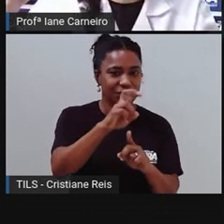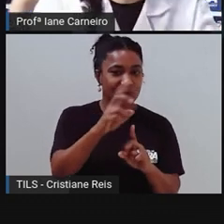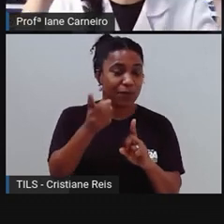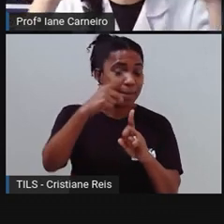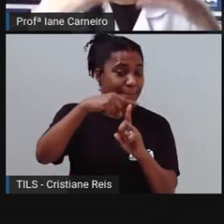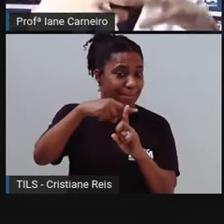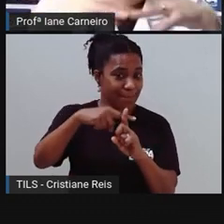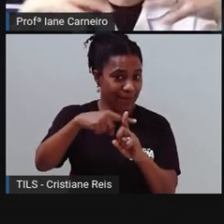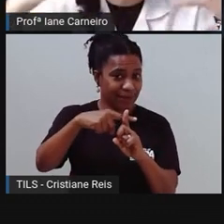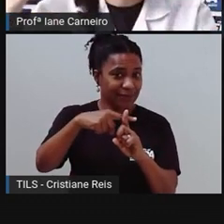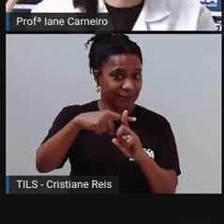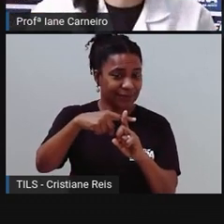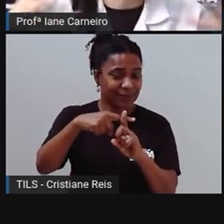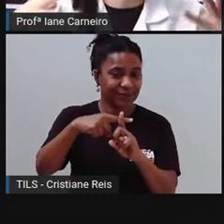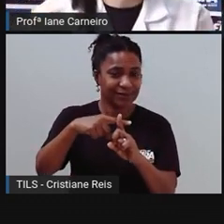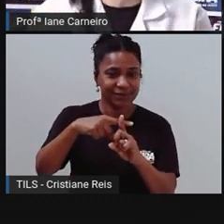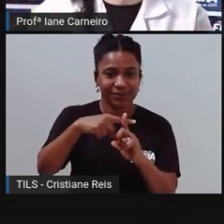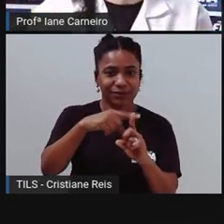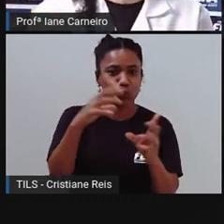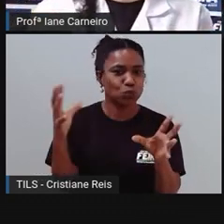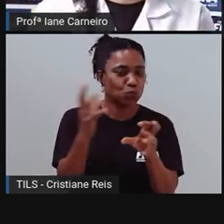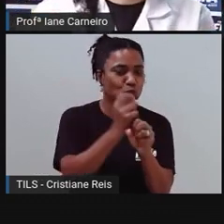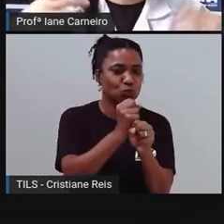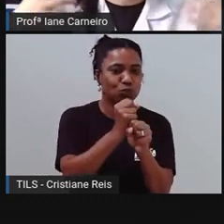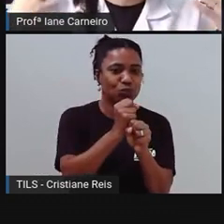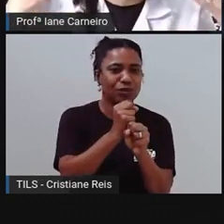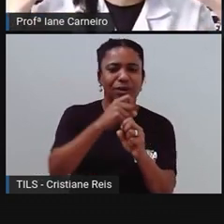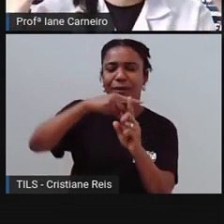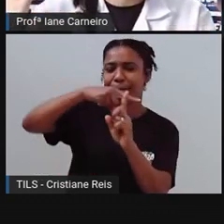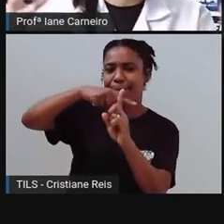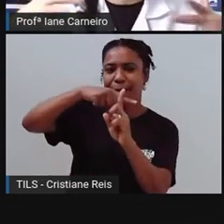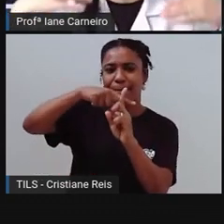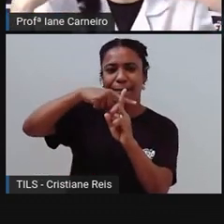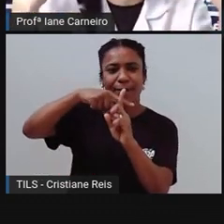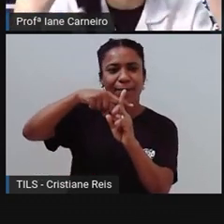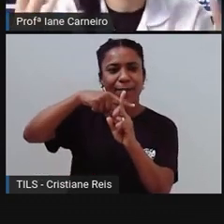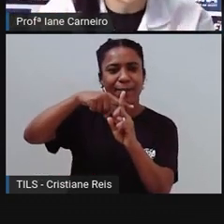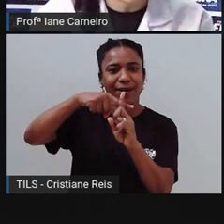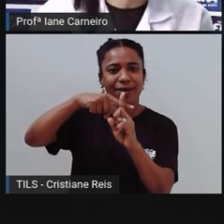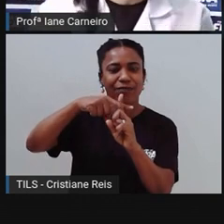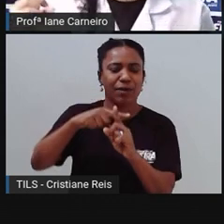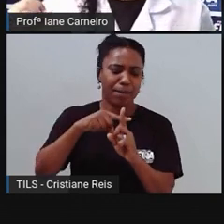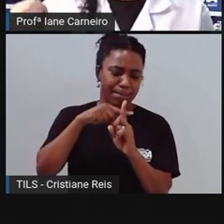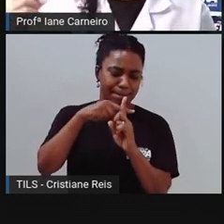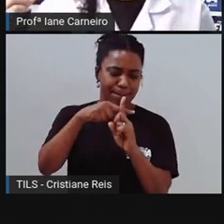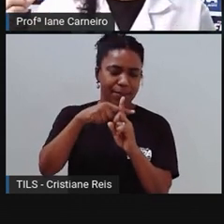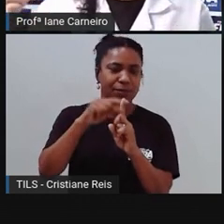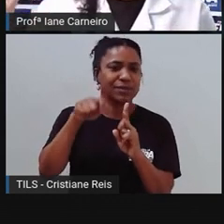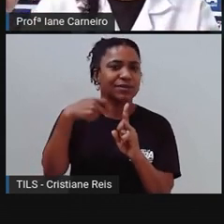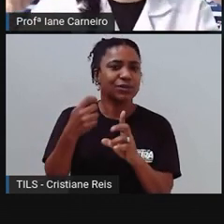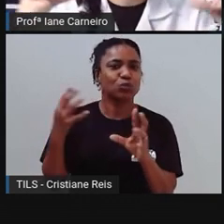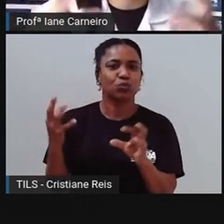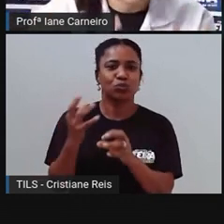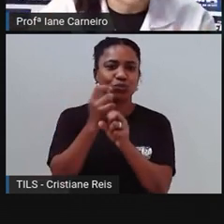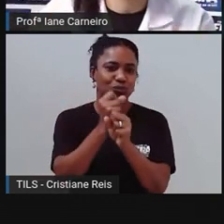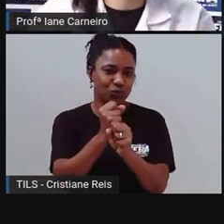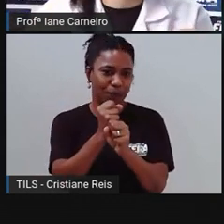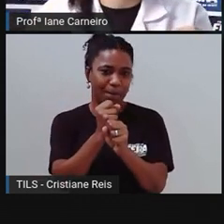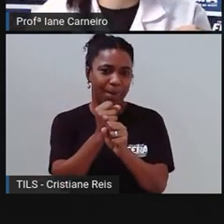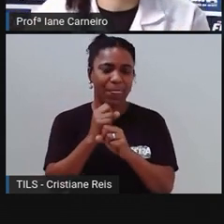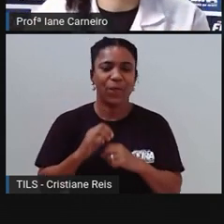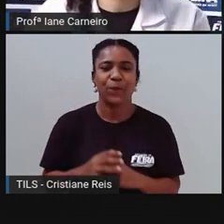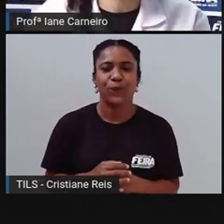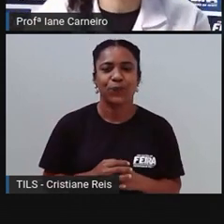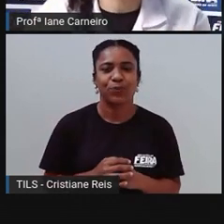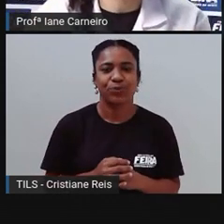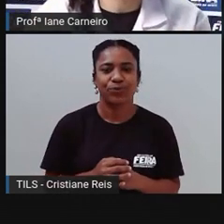vai juntar tudo que eles produziram. Então, quando a gente fala de juntar, né, de somar, a gente